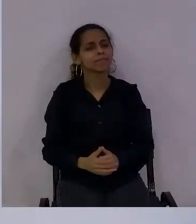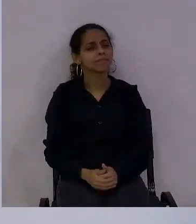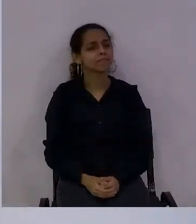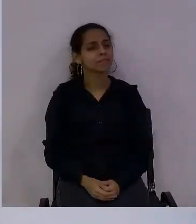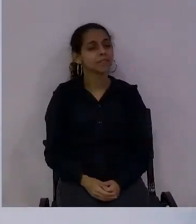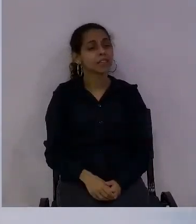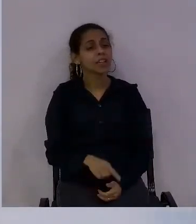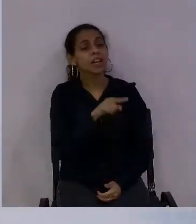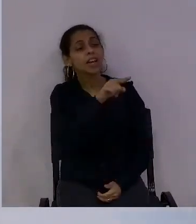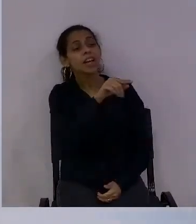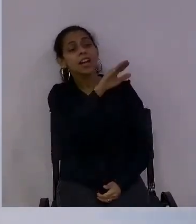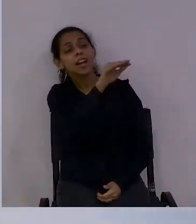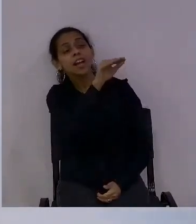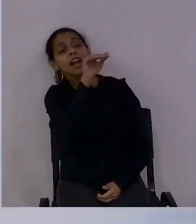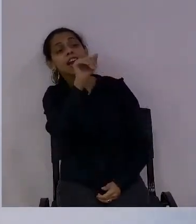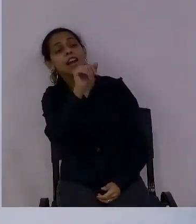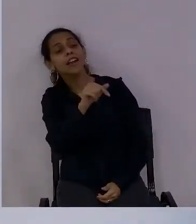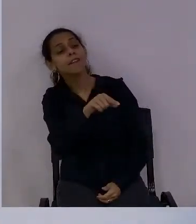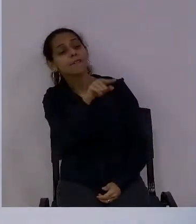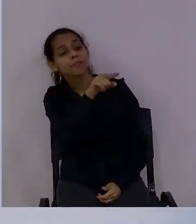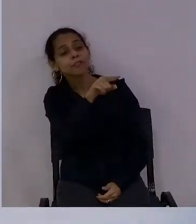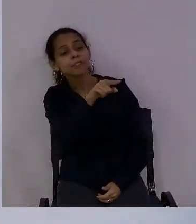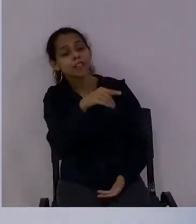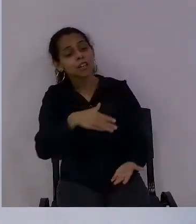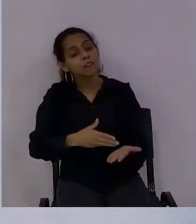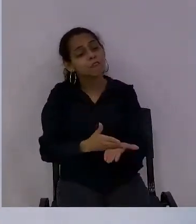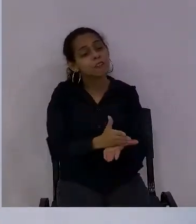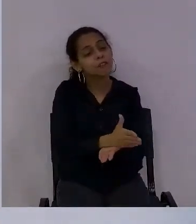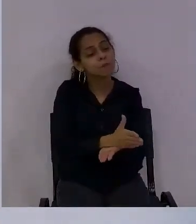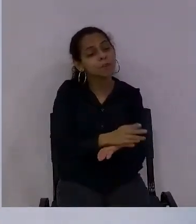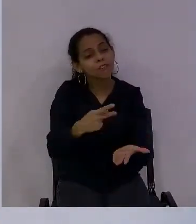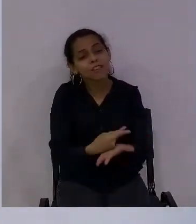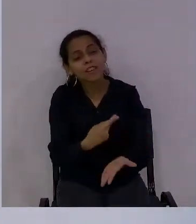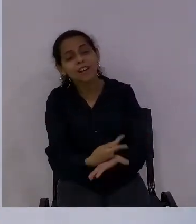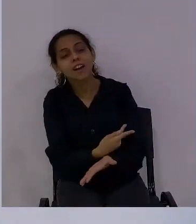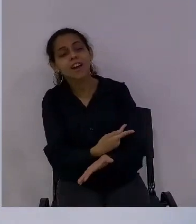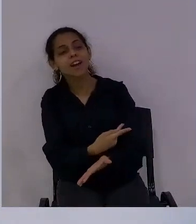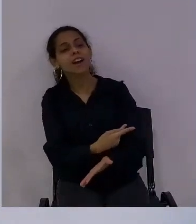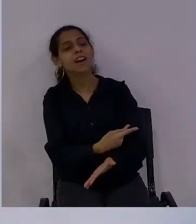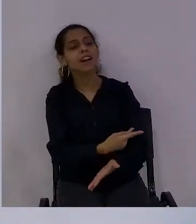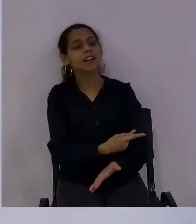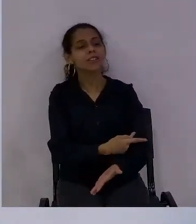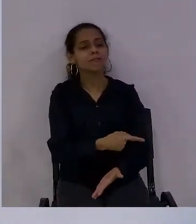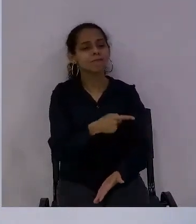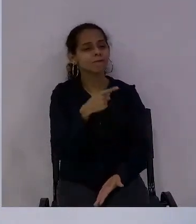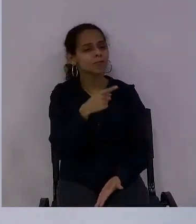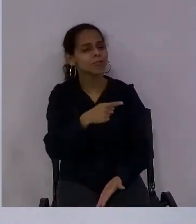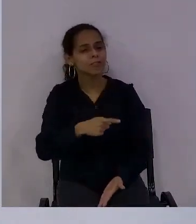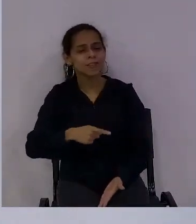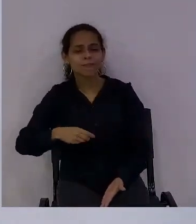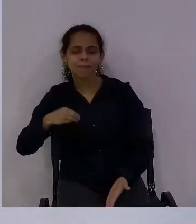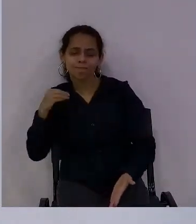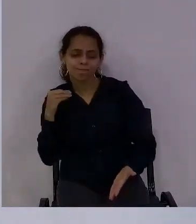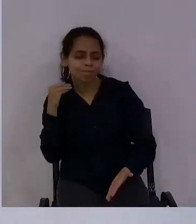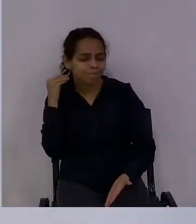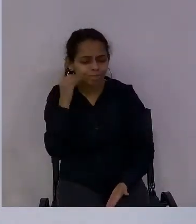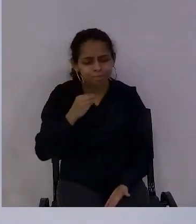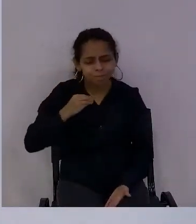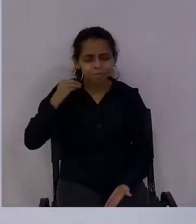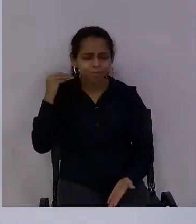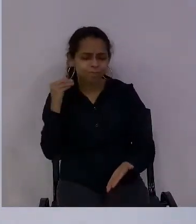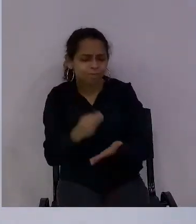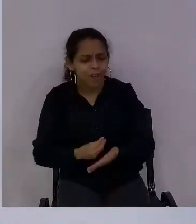Ei, você está tentando por um caminho que nunca vai dar certo. Você vai tentar e